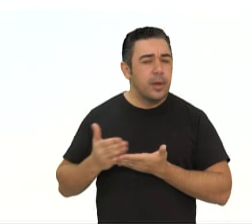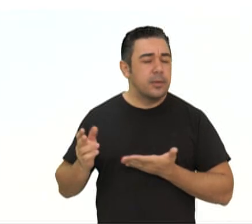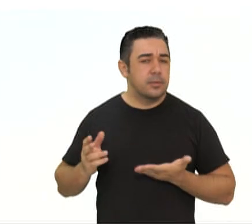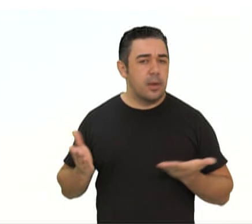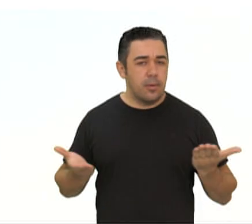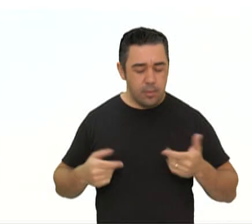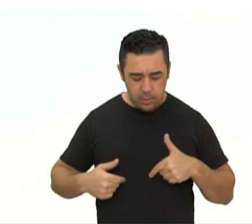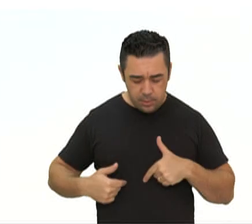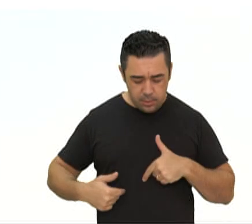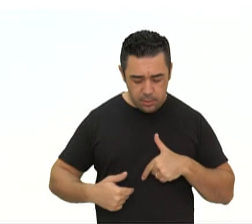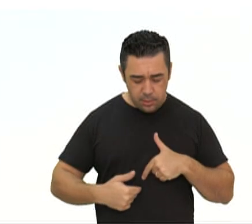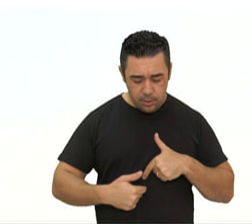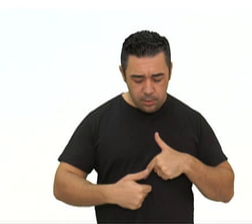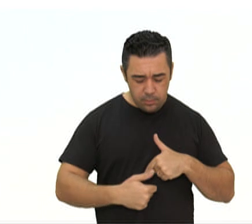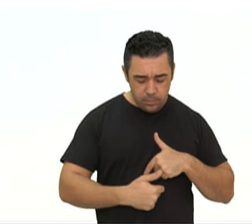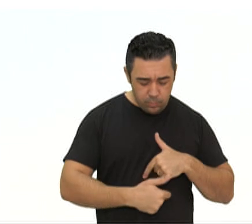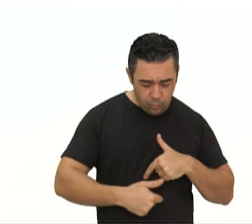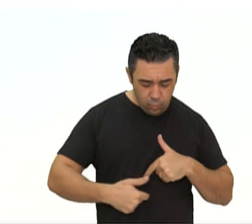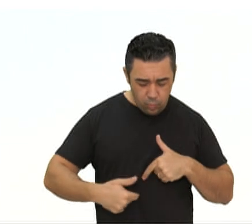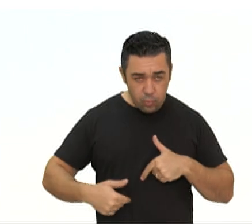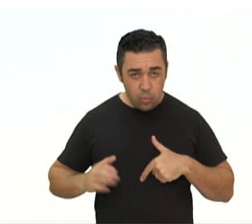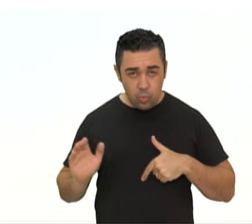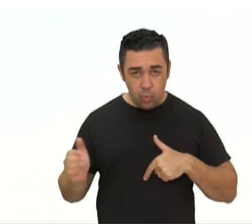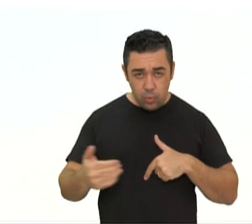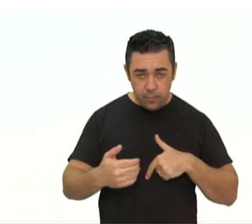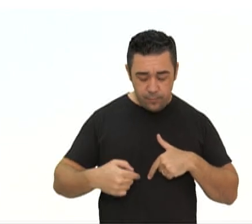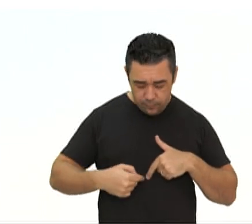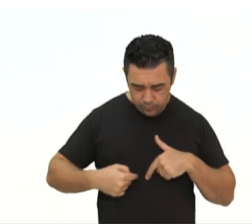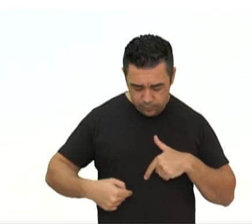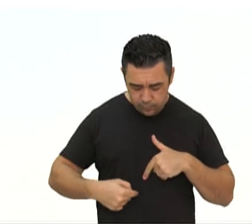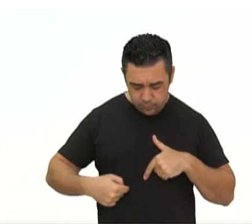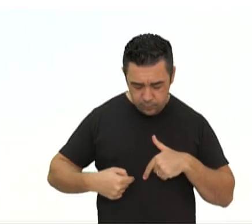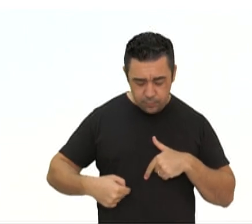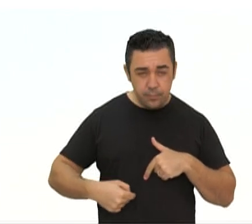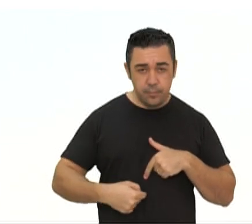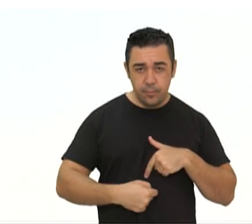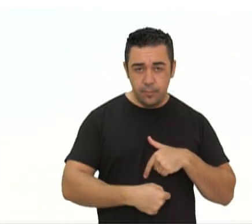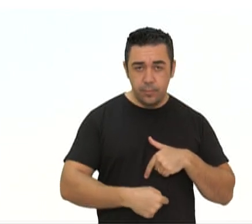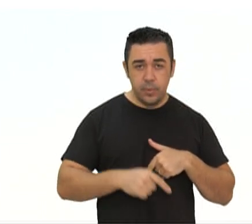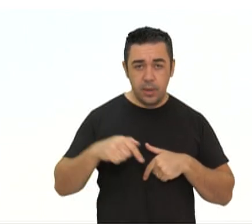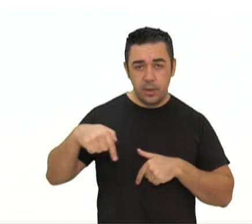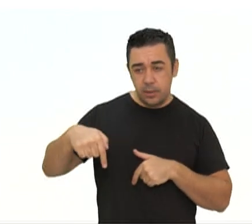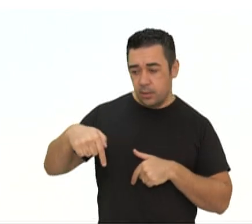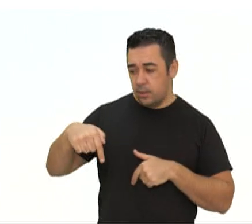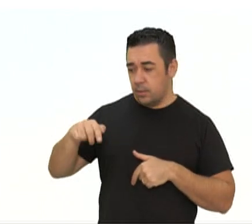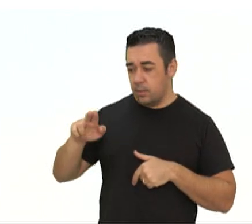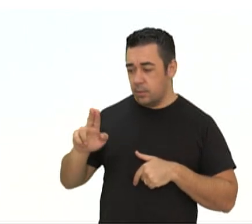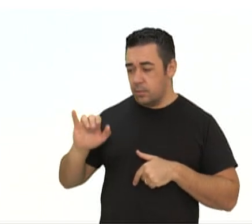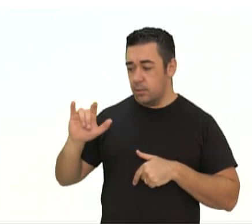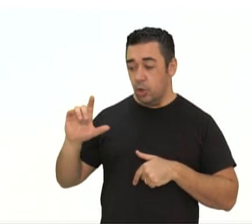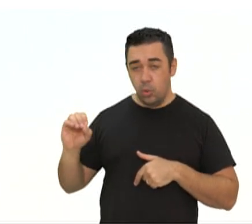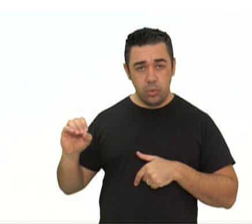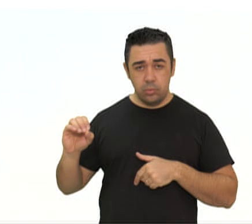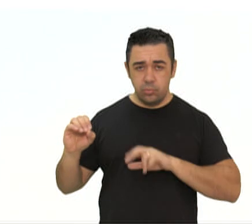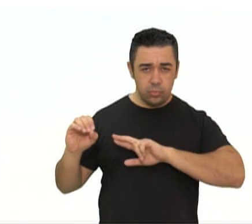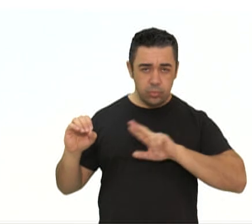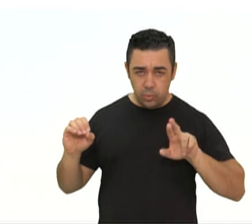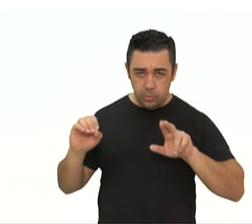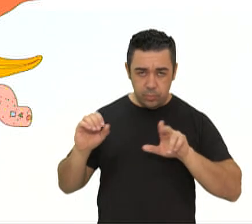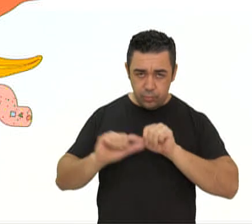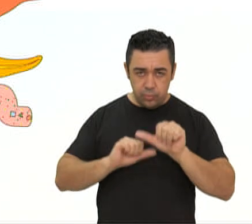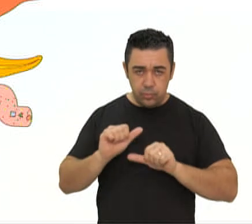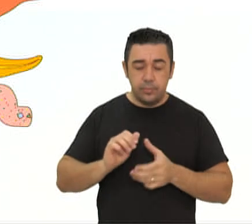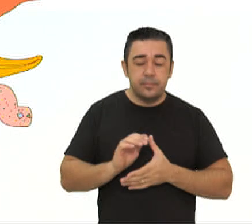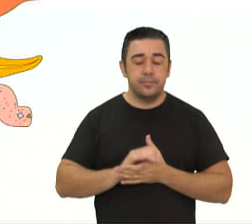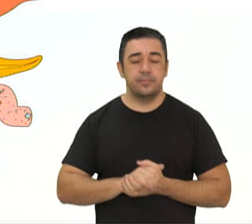seguindo pelas curvas do intestino delgado, nós chamamos então de quilo, tá? Mudou só um pouquinho aí a nomenclatura.